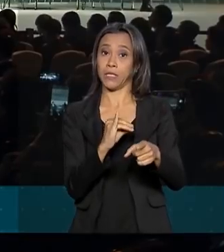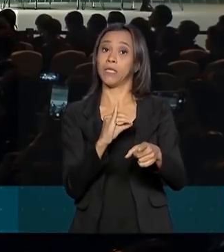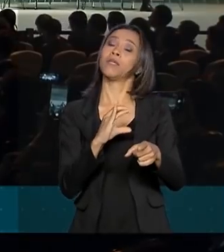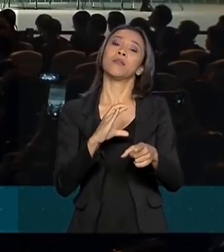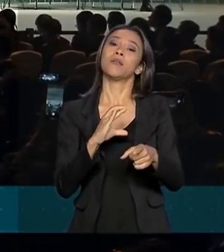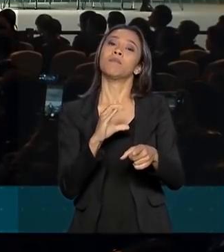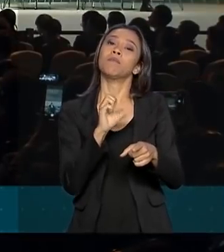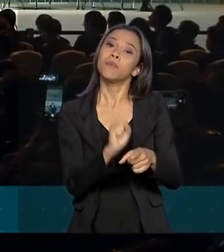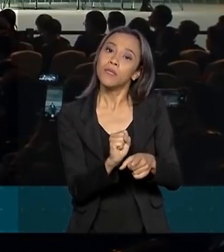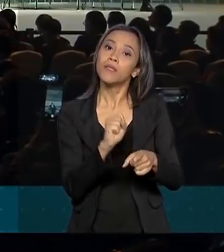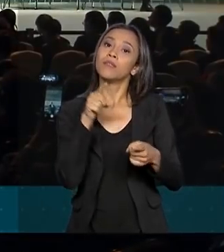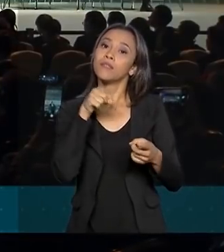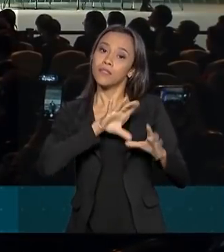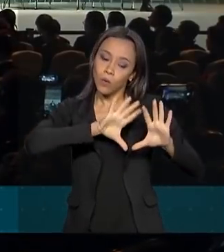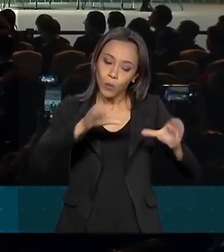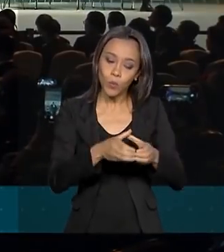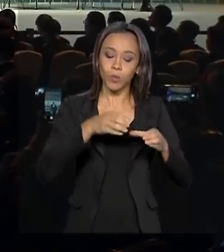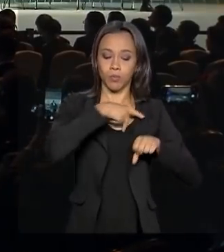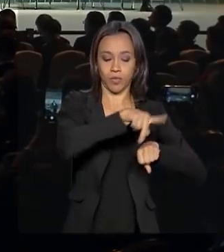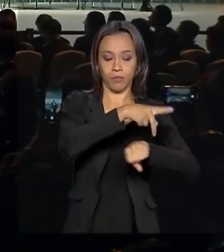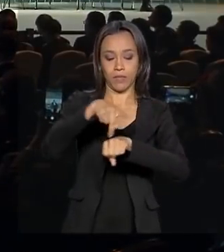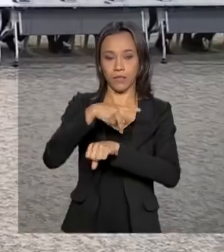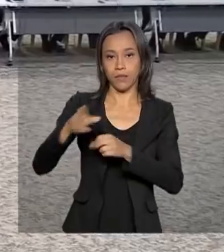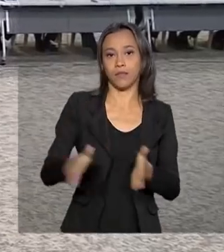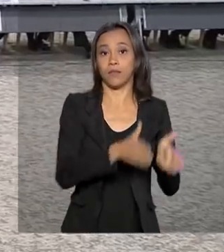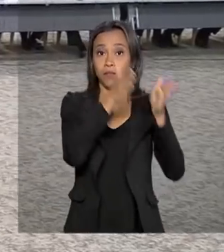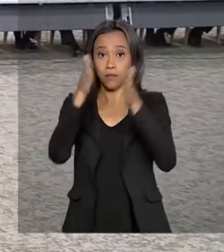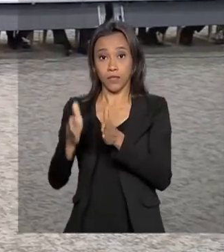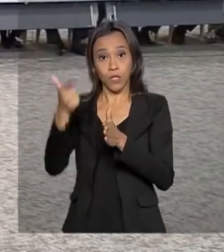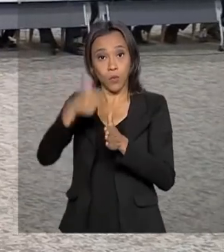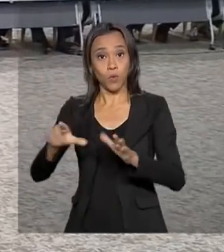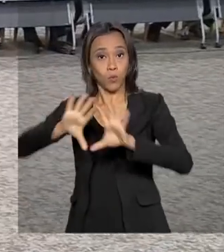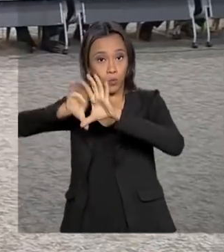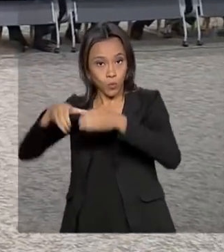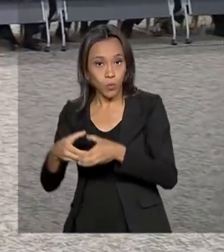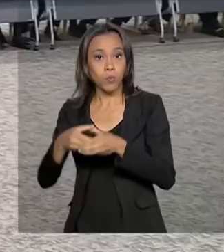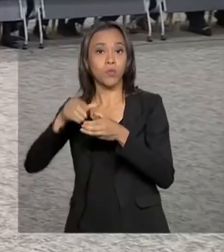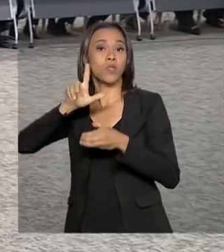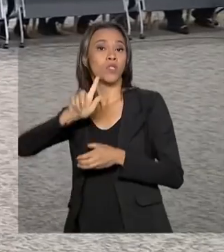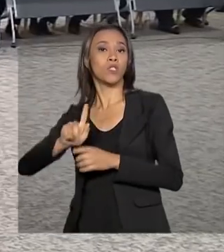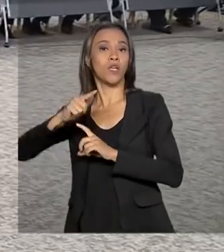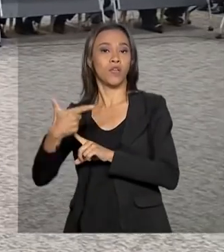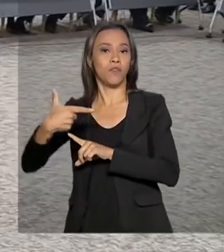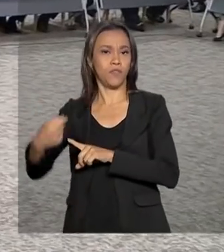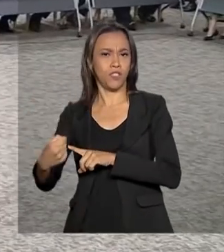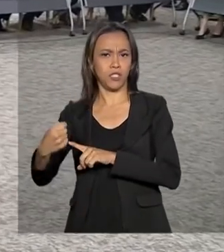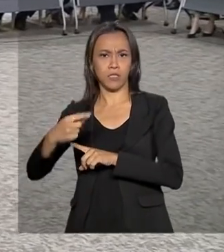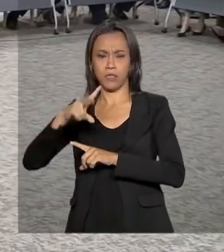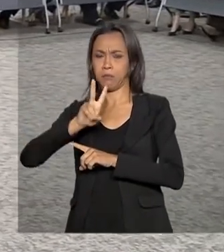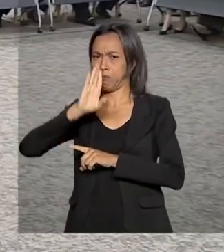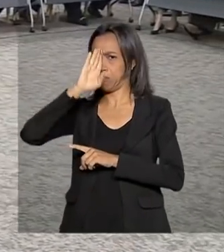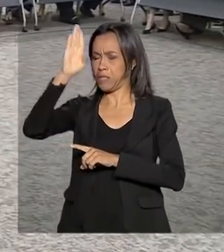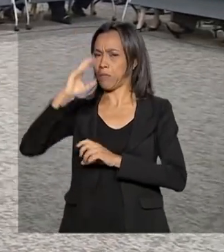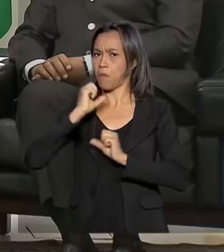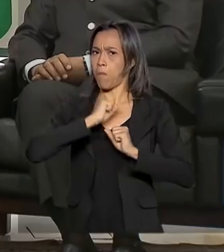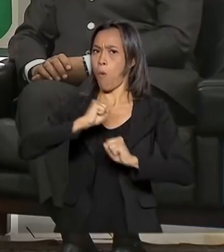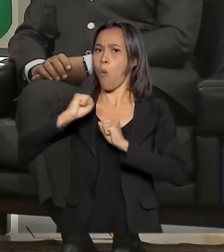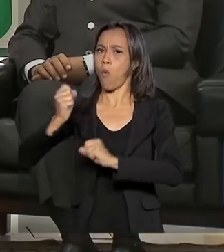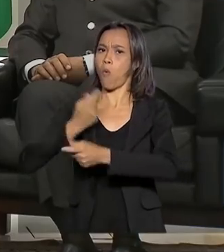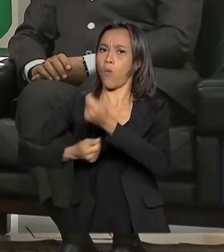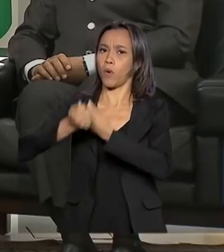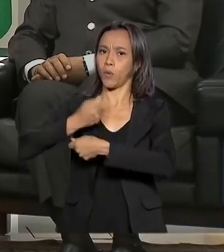Brasil, Rússia, Índia, China e África do Sul, e o G20, que reúne as principais potências econômicas mundiais.